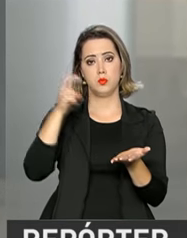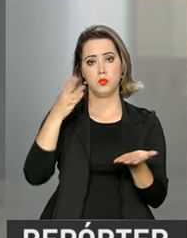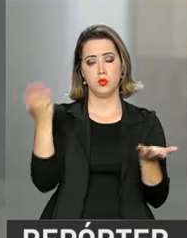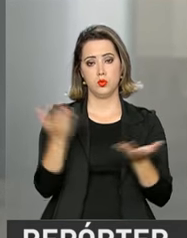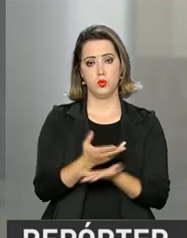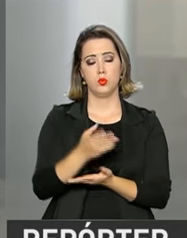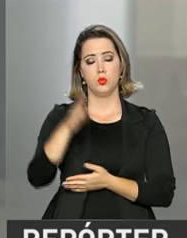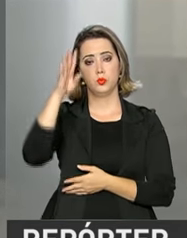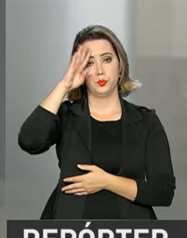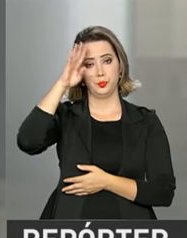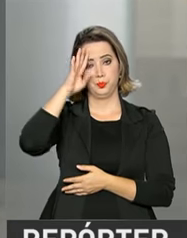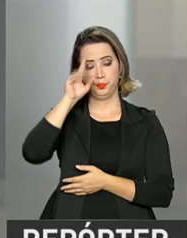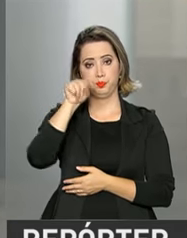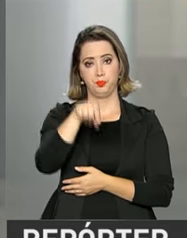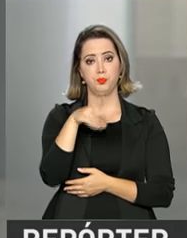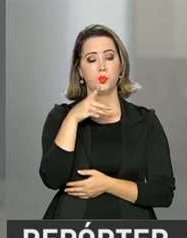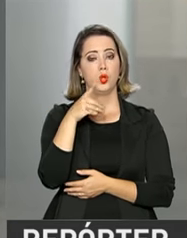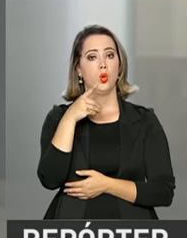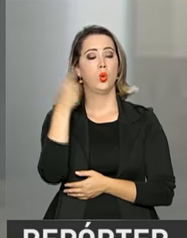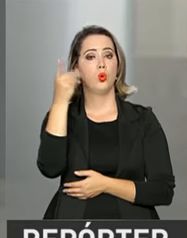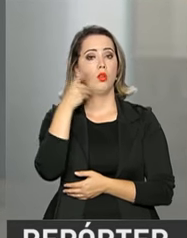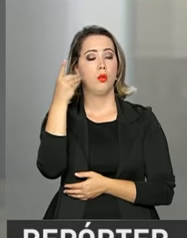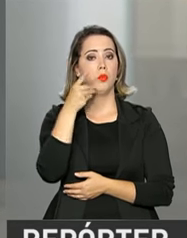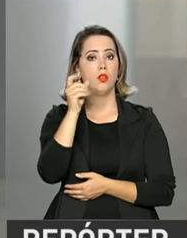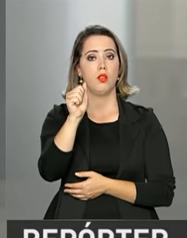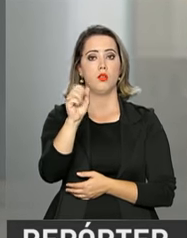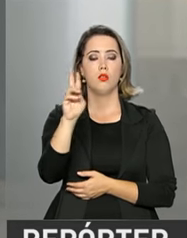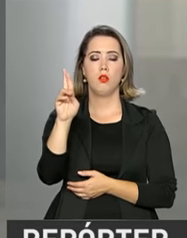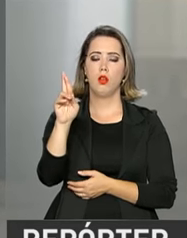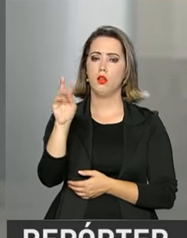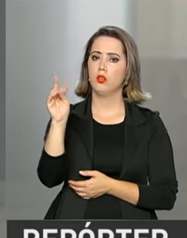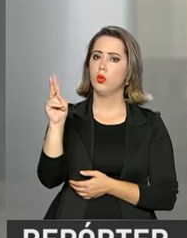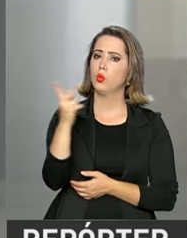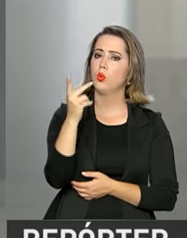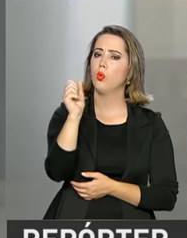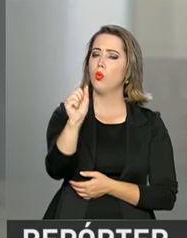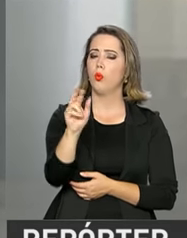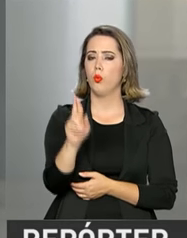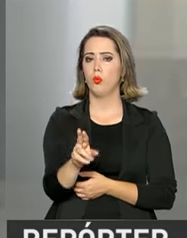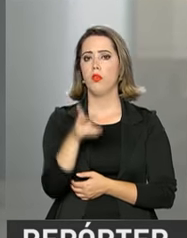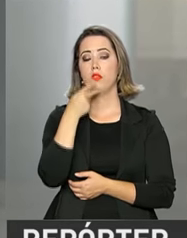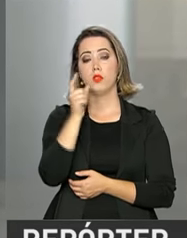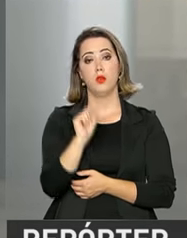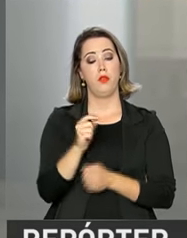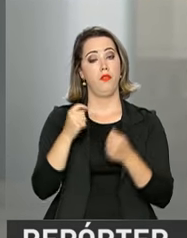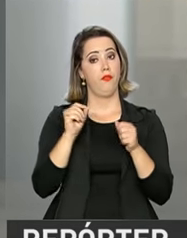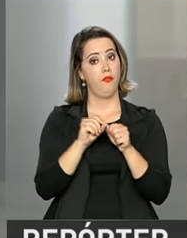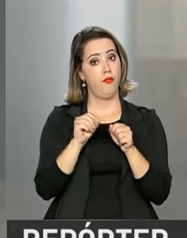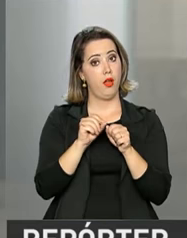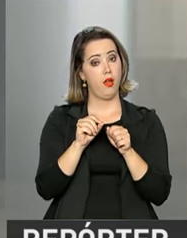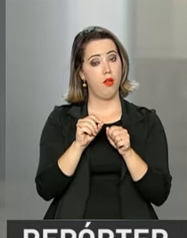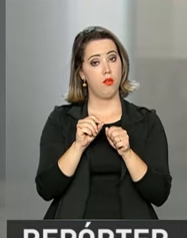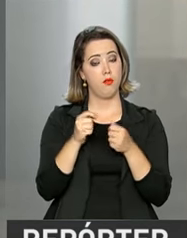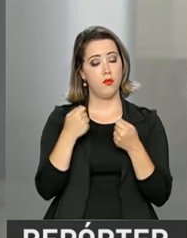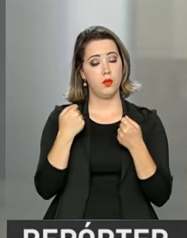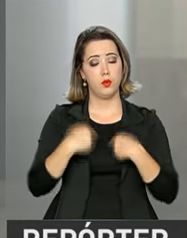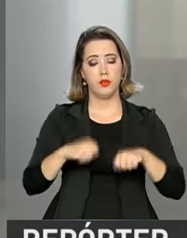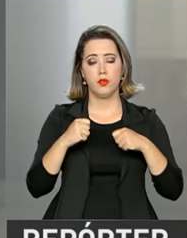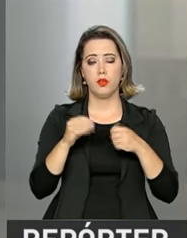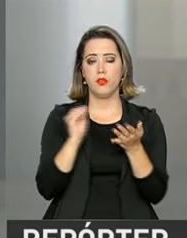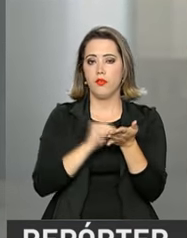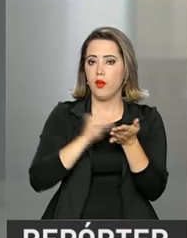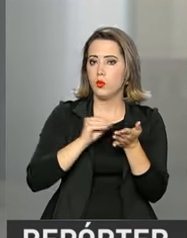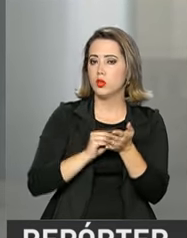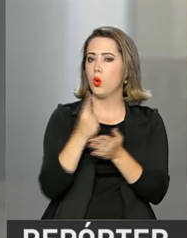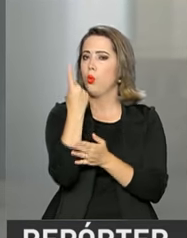feira o deputado arthur maia disse que falta apenas um ponto para ser fechado como vão funcionar as regras